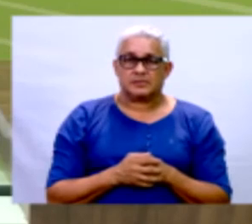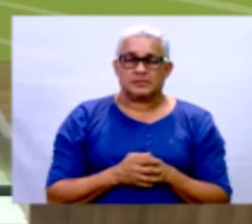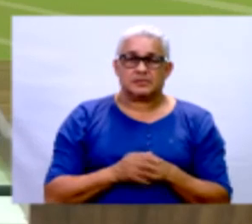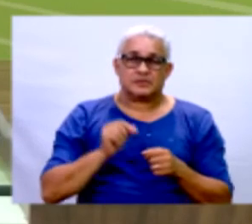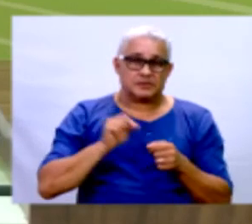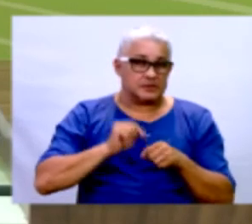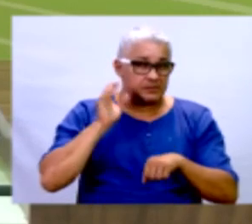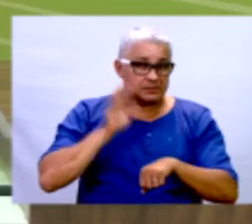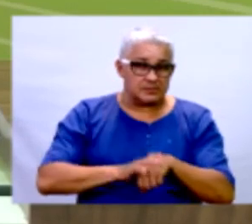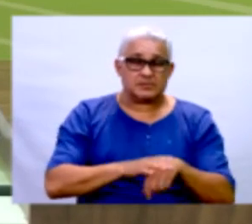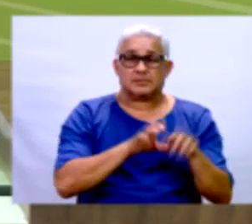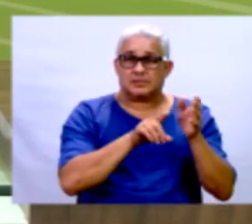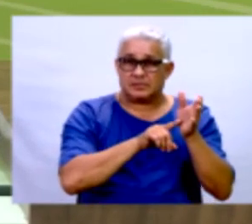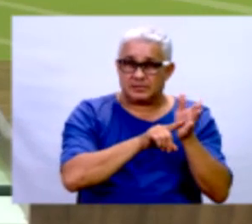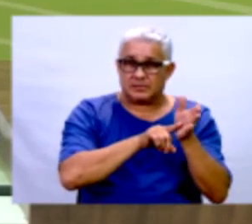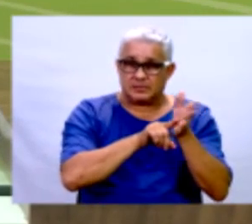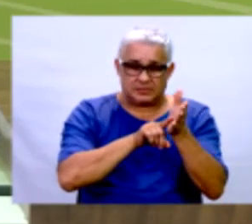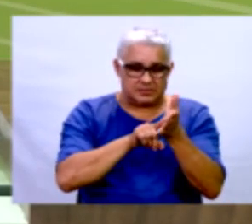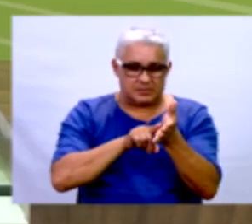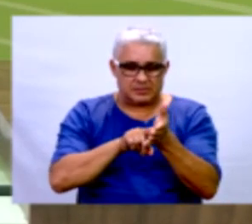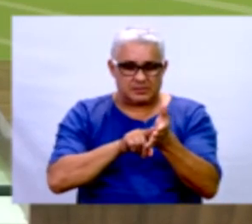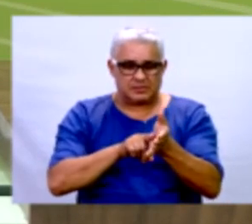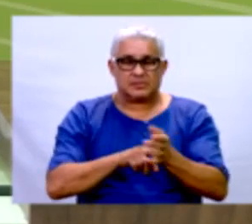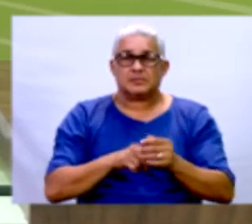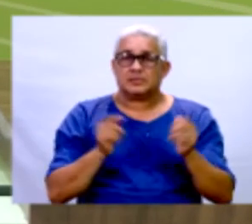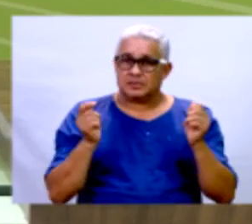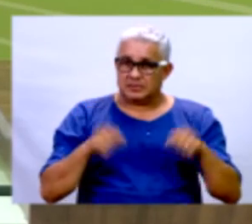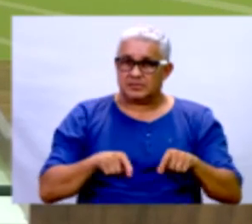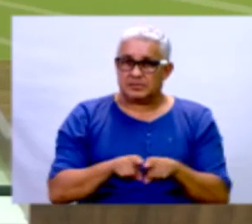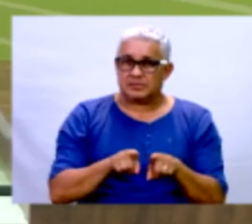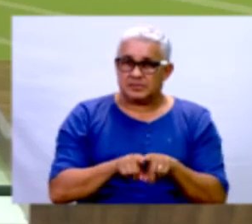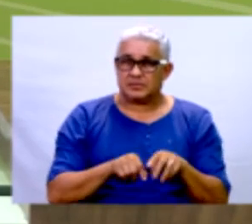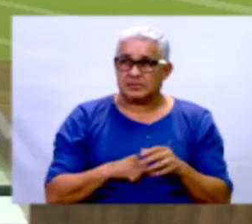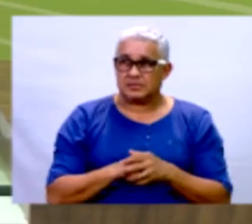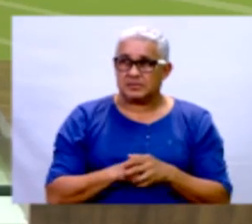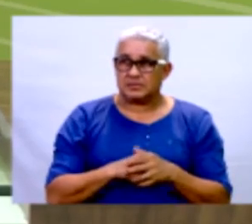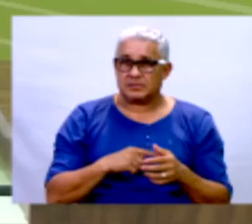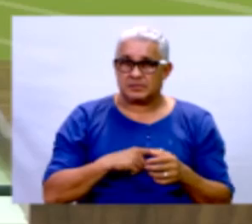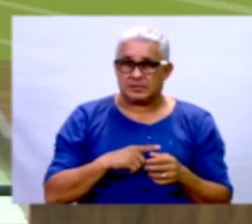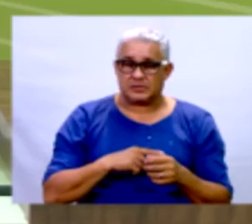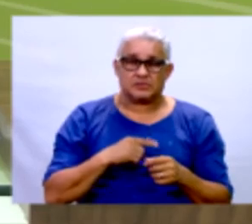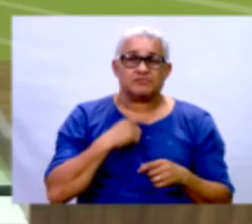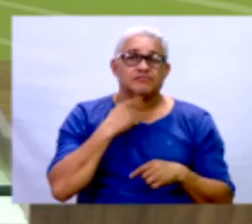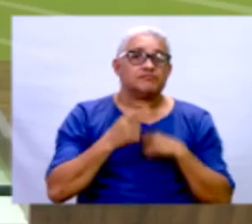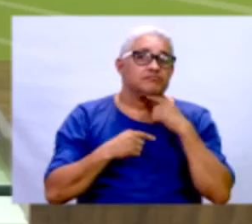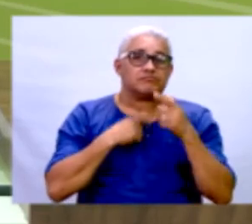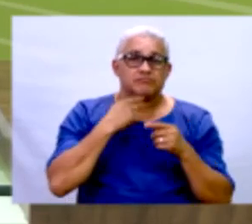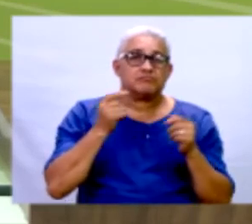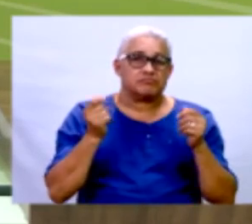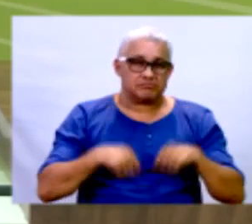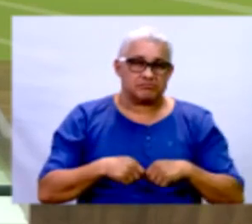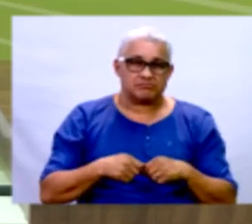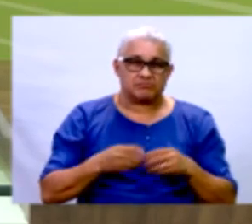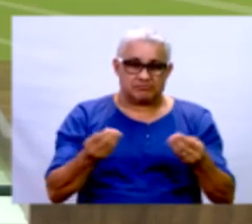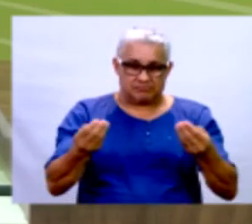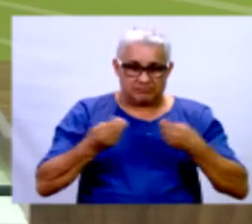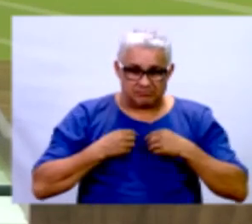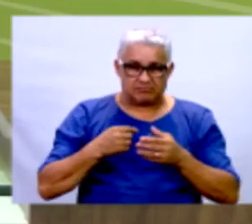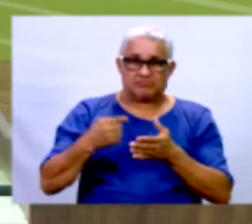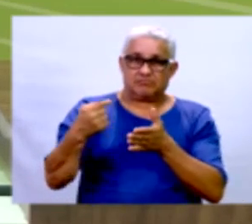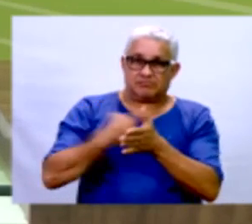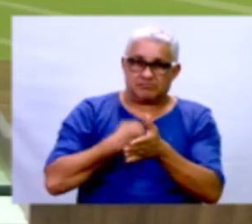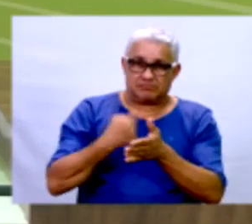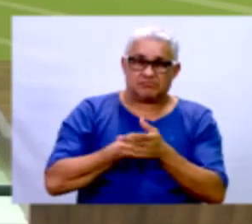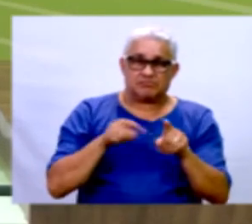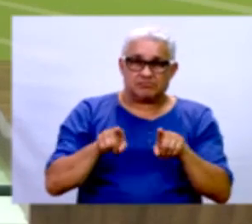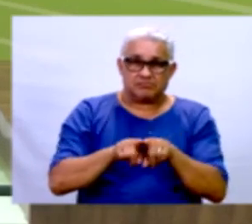façam aí pesquisas e com isso vocês tenham as dúvidas que possam estar trazendo ou discutindo nos